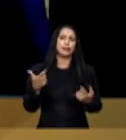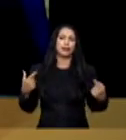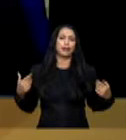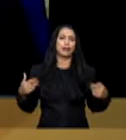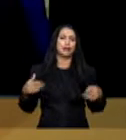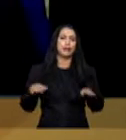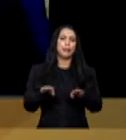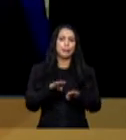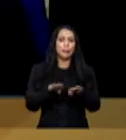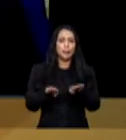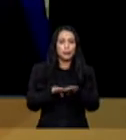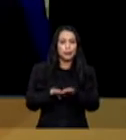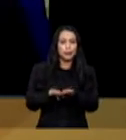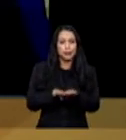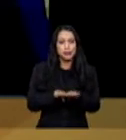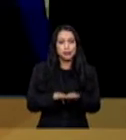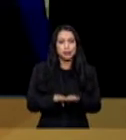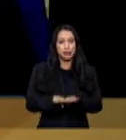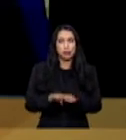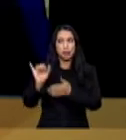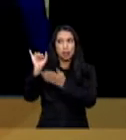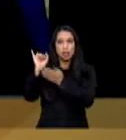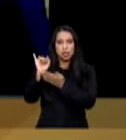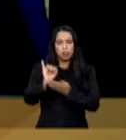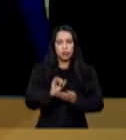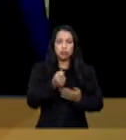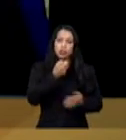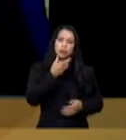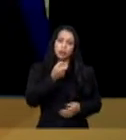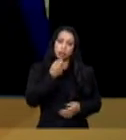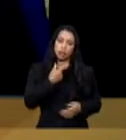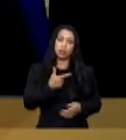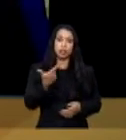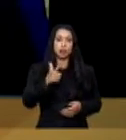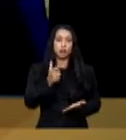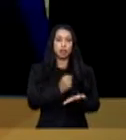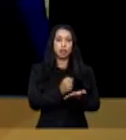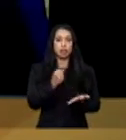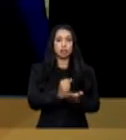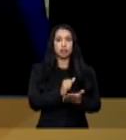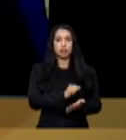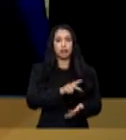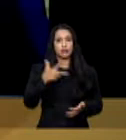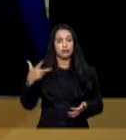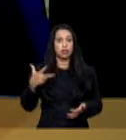desproporcionalidade. A conduta de importar fármacos sem registro no Anvisa não é mais grave